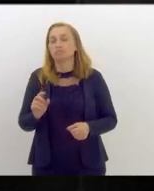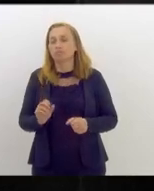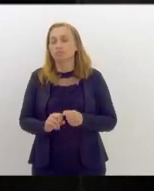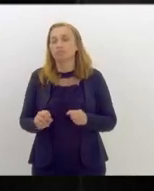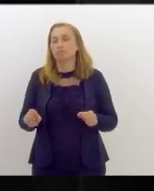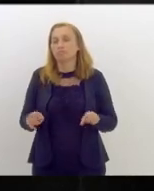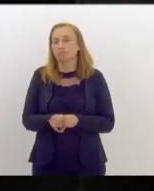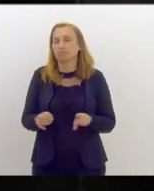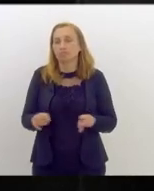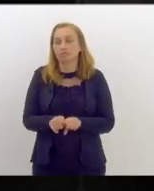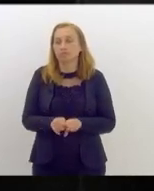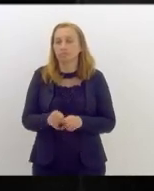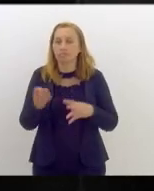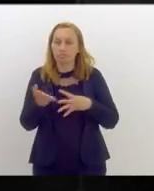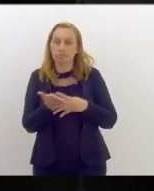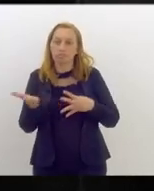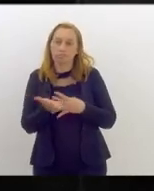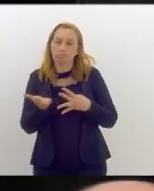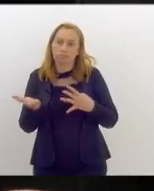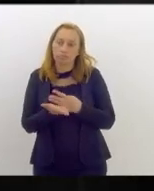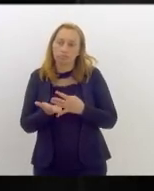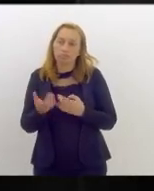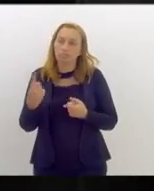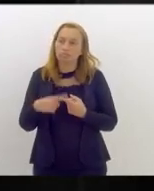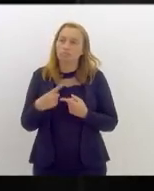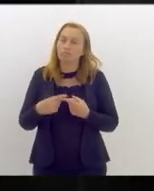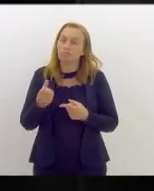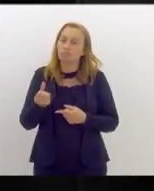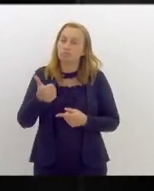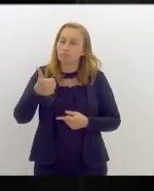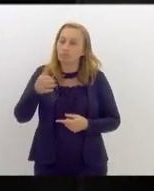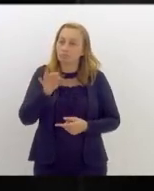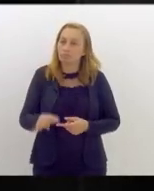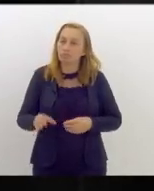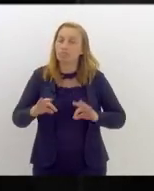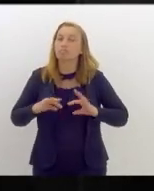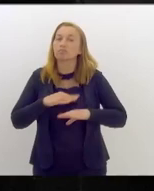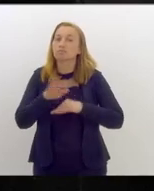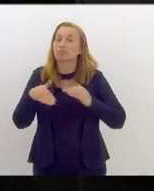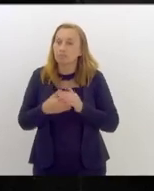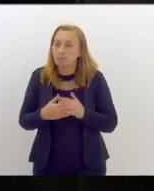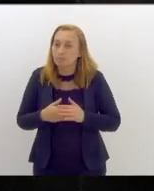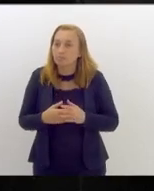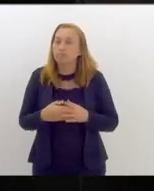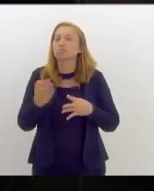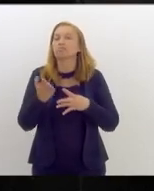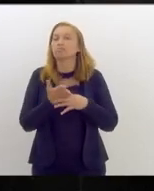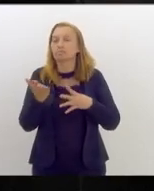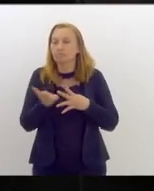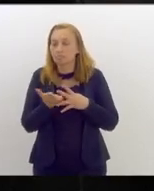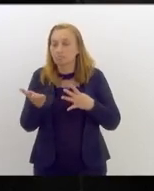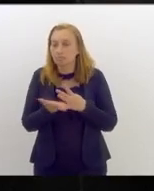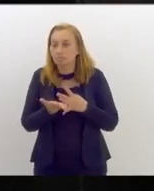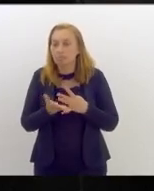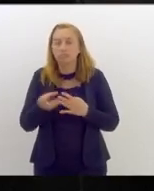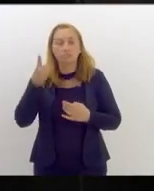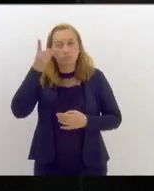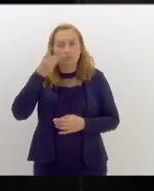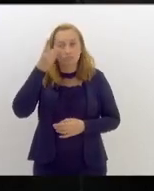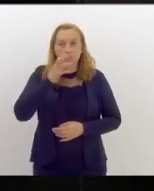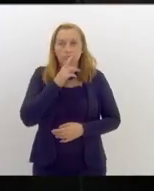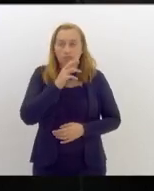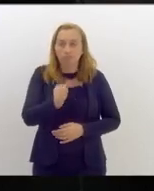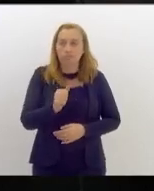também parceladamente por que que vai dar os 61% de uma vez faça parceladamente Deputado Rodrigo Amorim